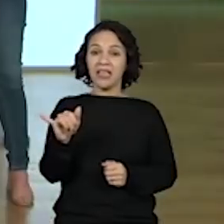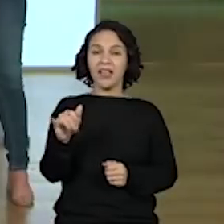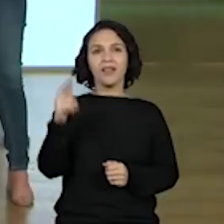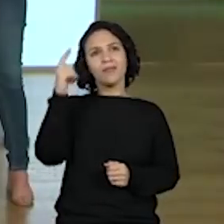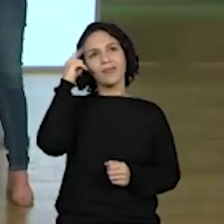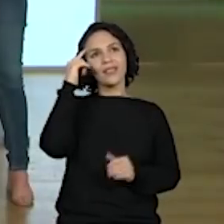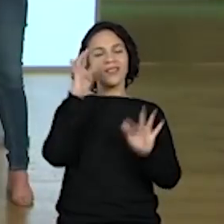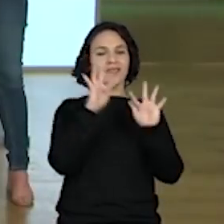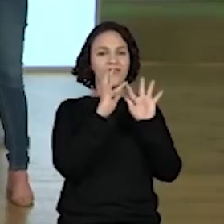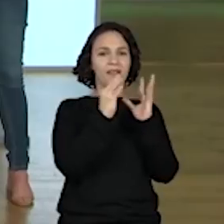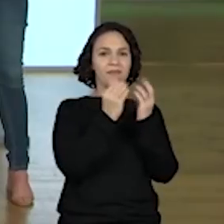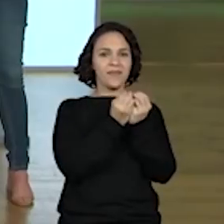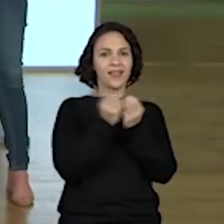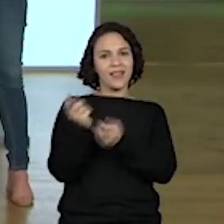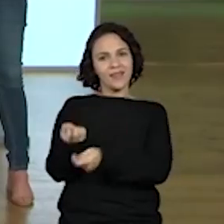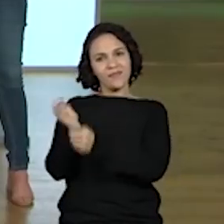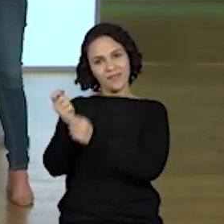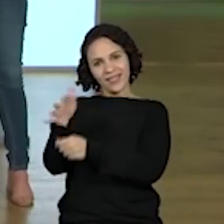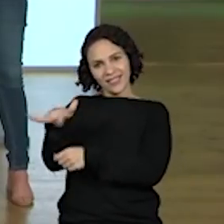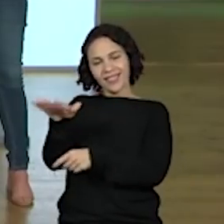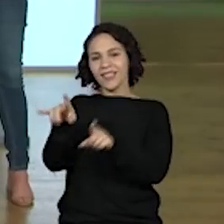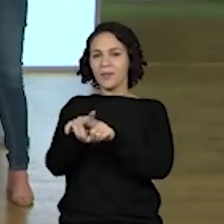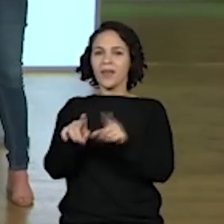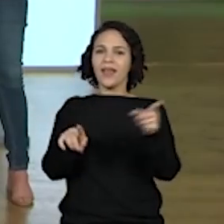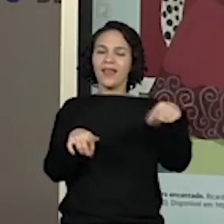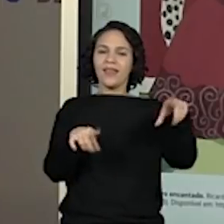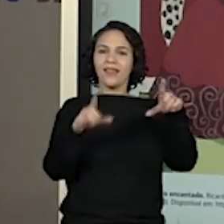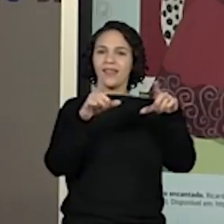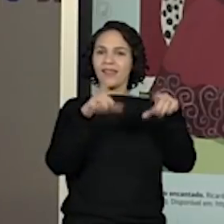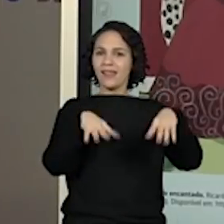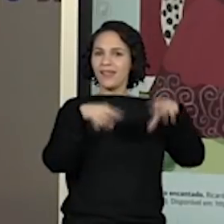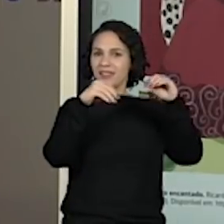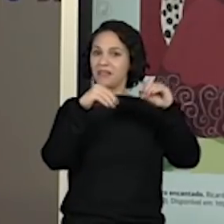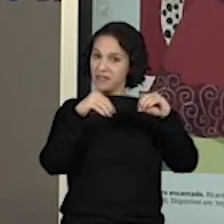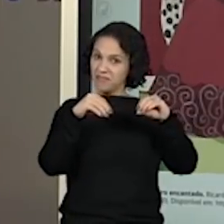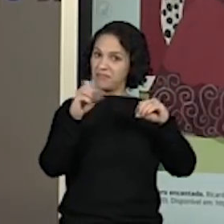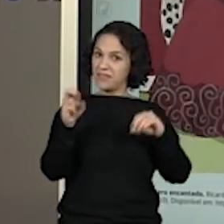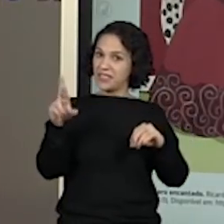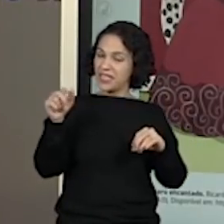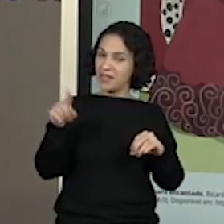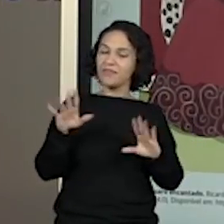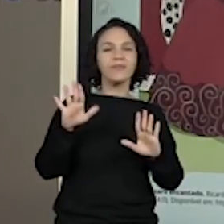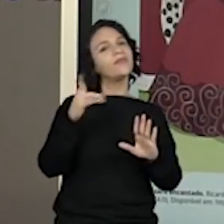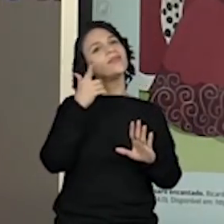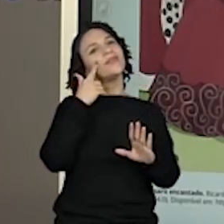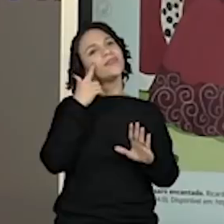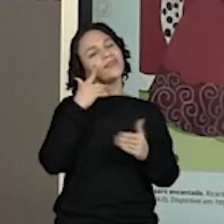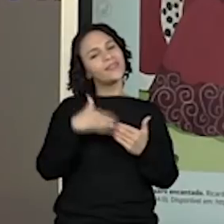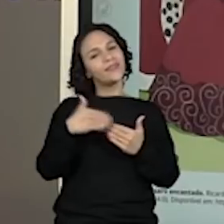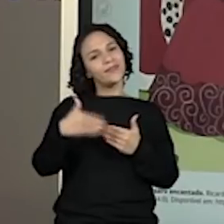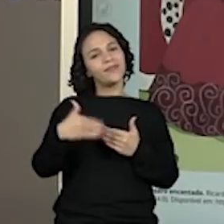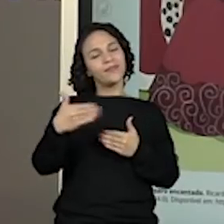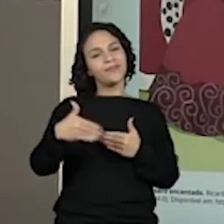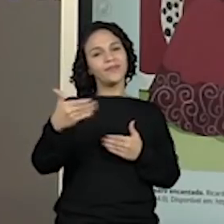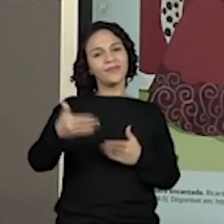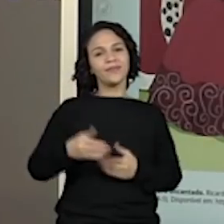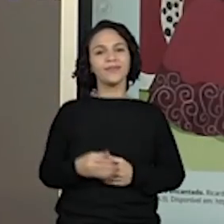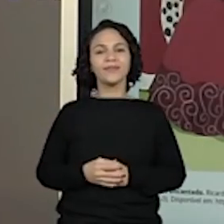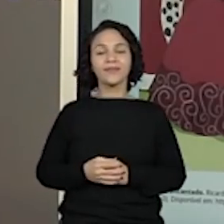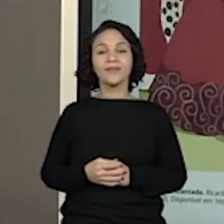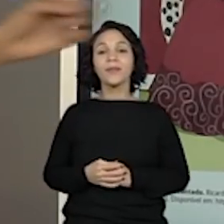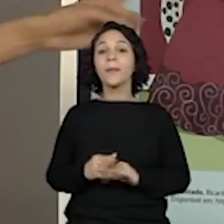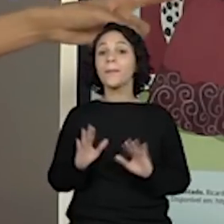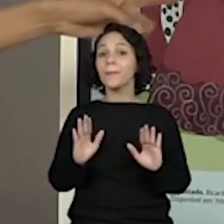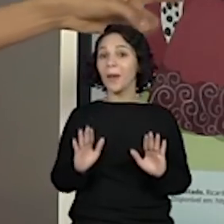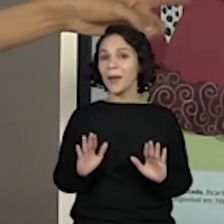todos, está pensando também na família de pescadores. Será? A gente vai confirmar isso no decorrer da leitura.